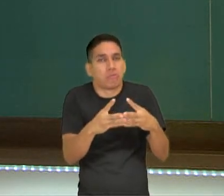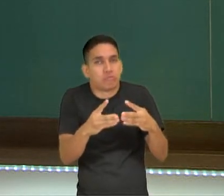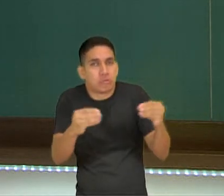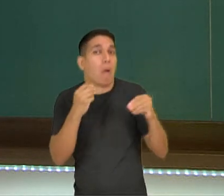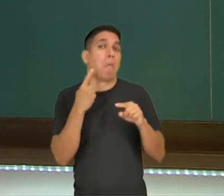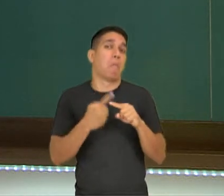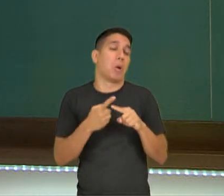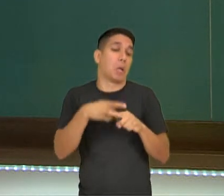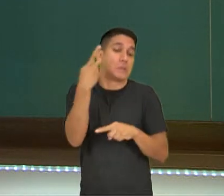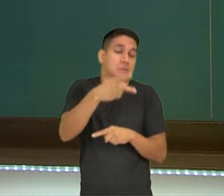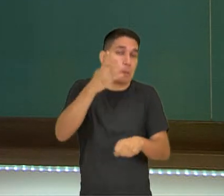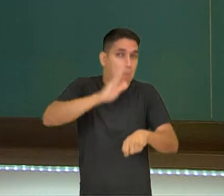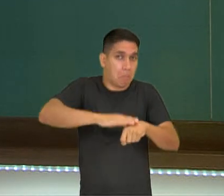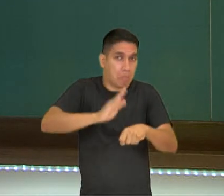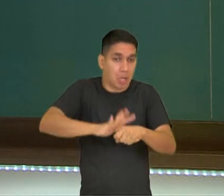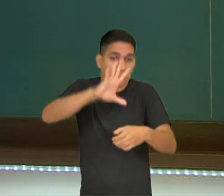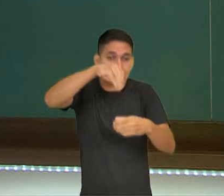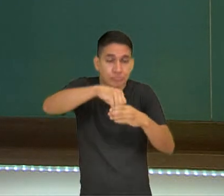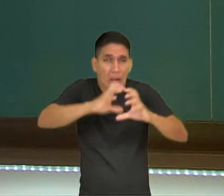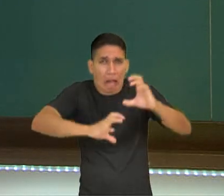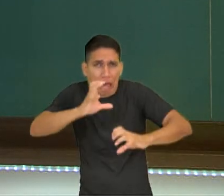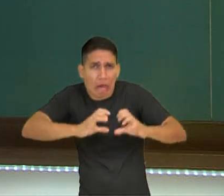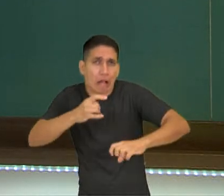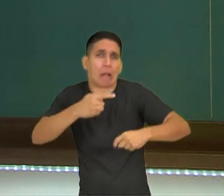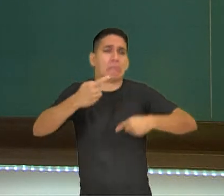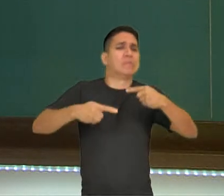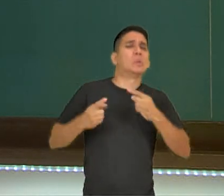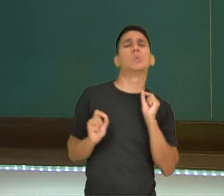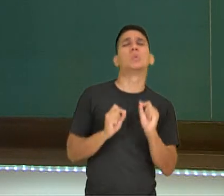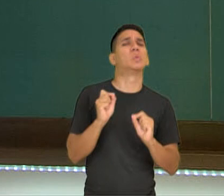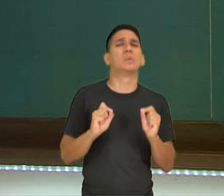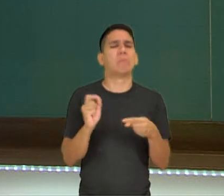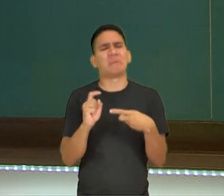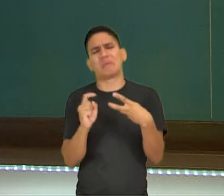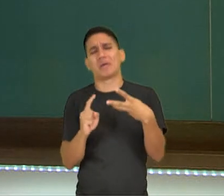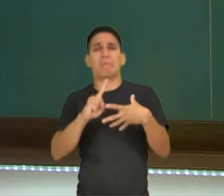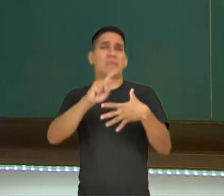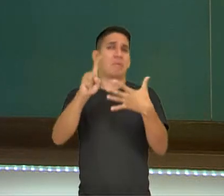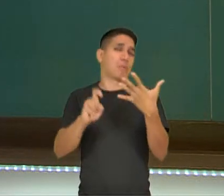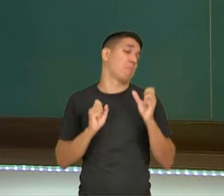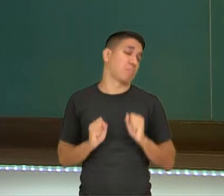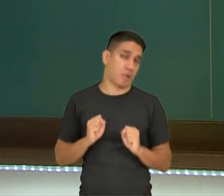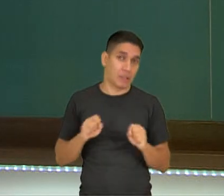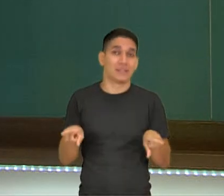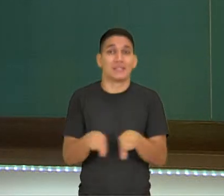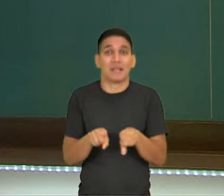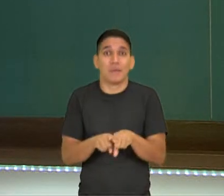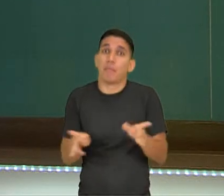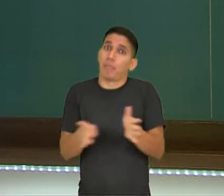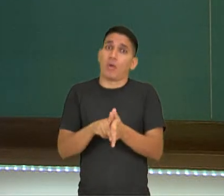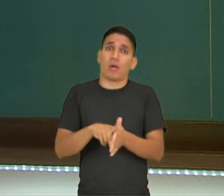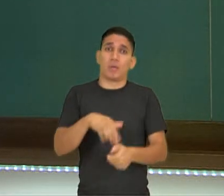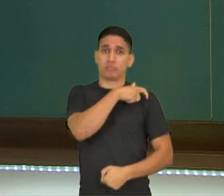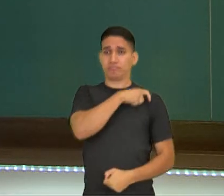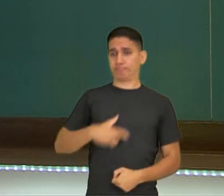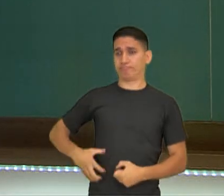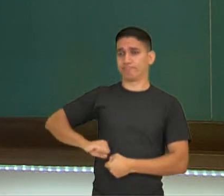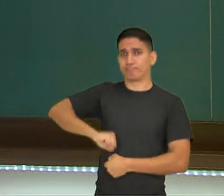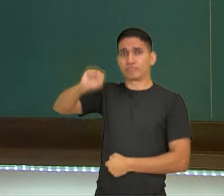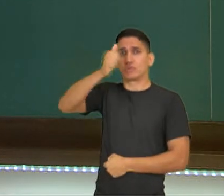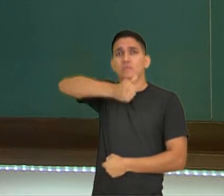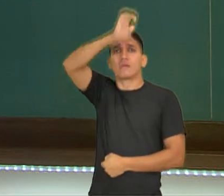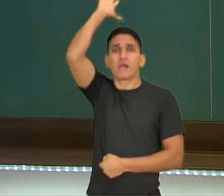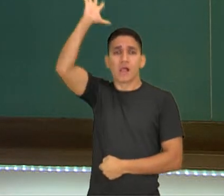problemas internos, disputa entre poderes. Pode ter sido vários motivos, inclusive o próprio Império Romano, que pode também ter ajudado